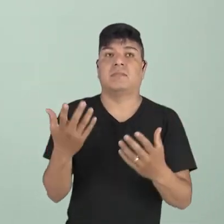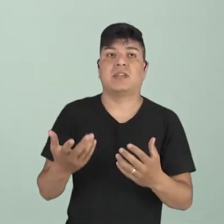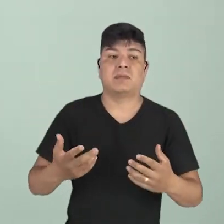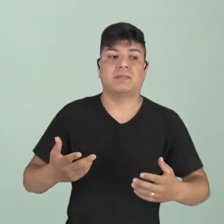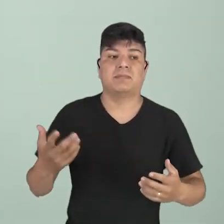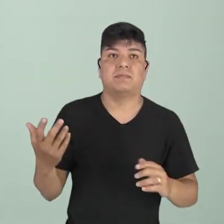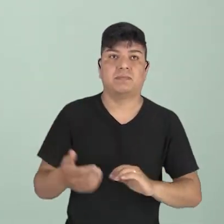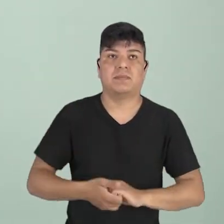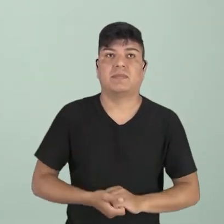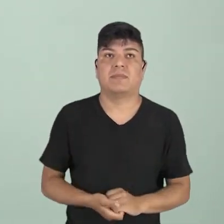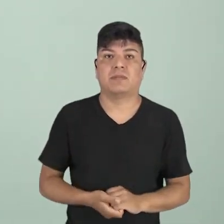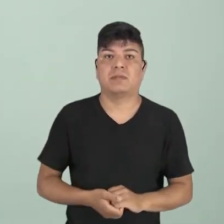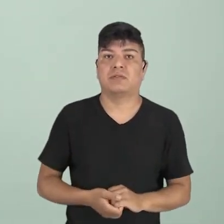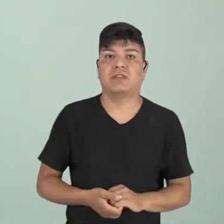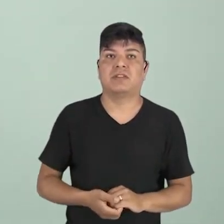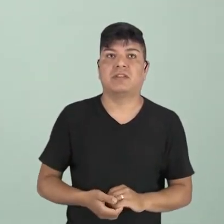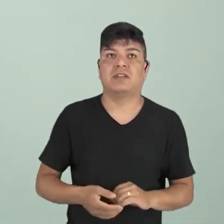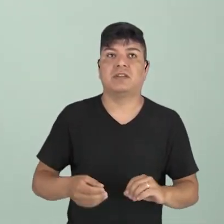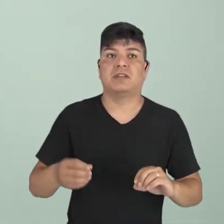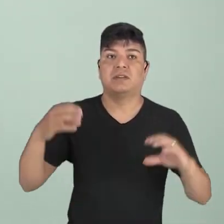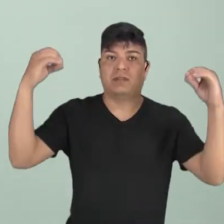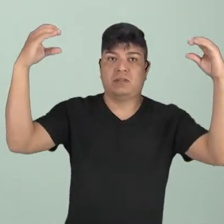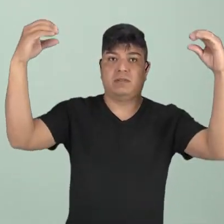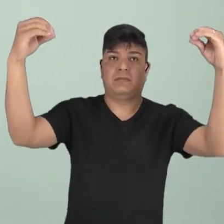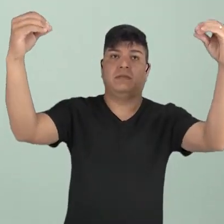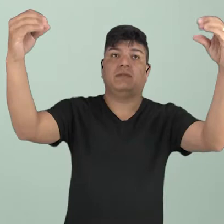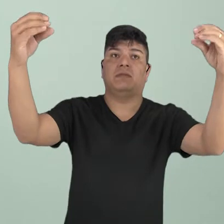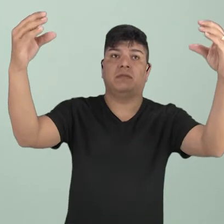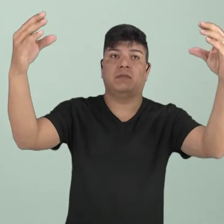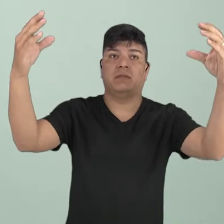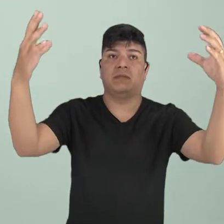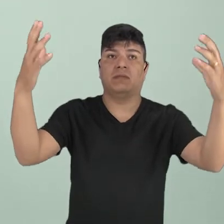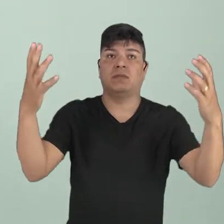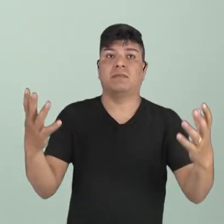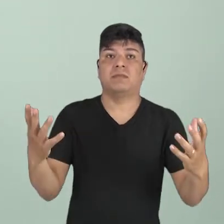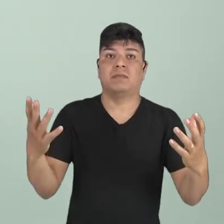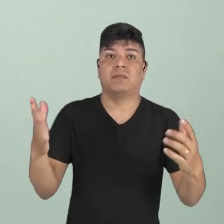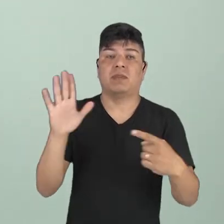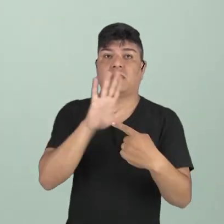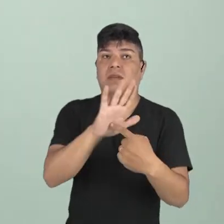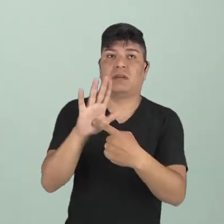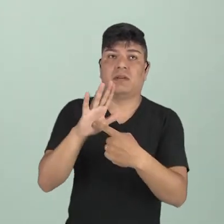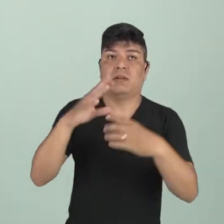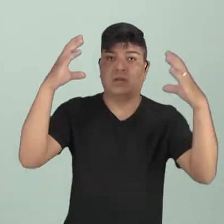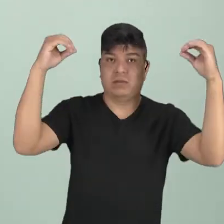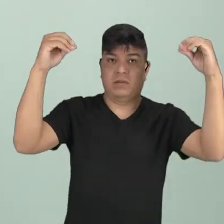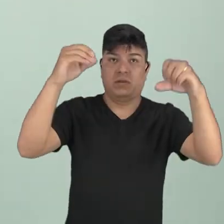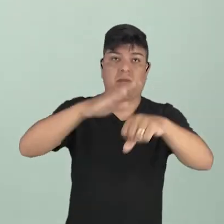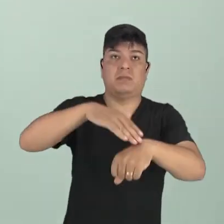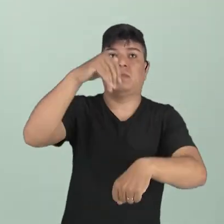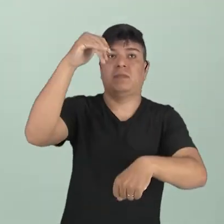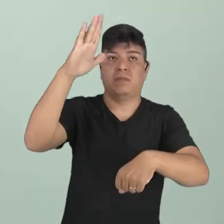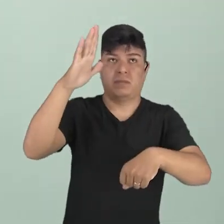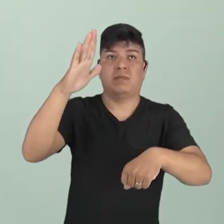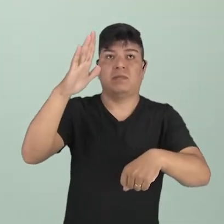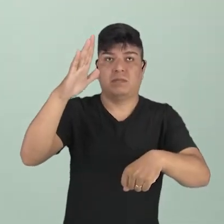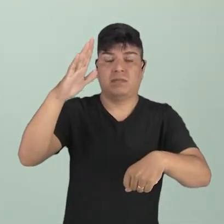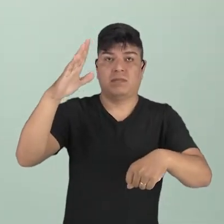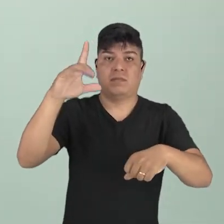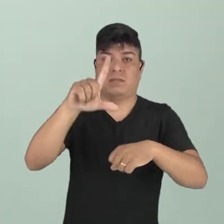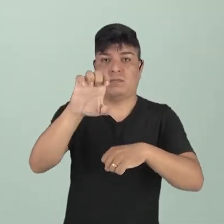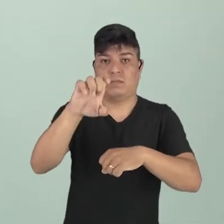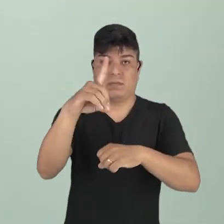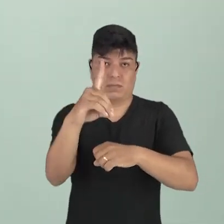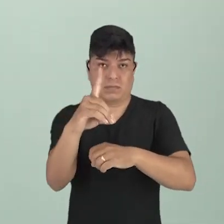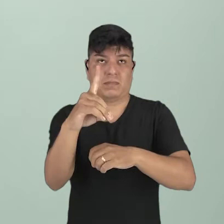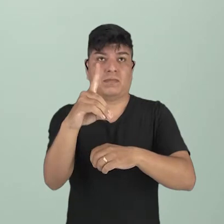com LED fica muito mais, né, ali iluminado, né? Então, além desse ponto de ela iluminar mais, a lâmpada LED ela tem